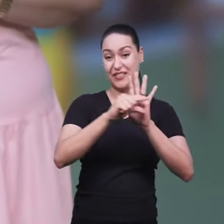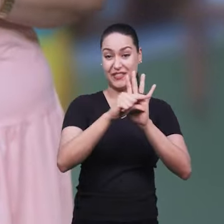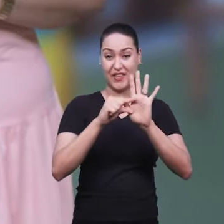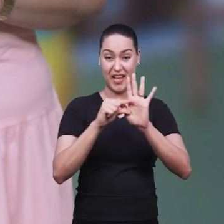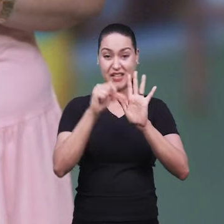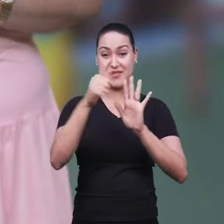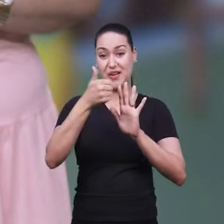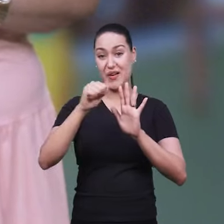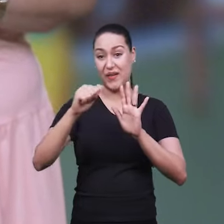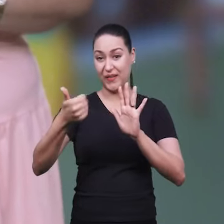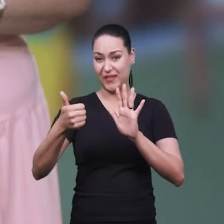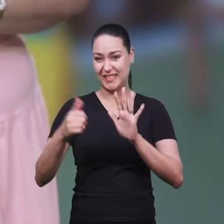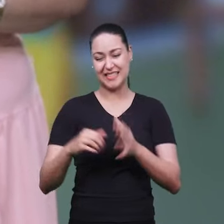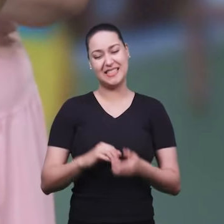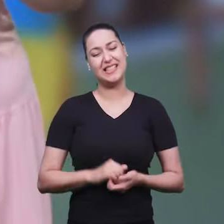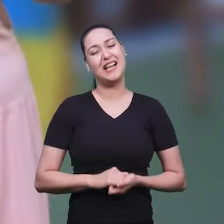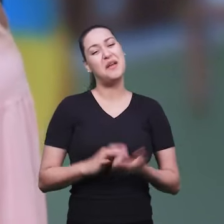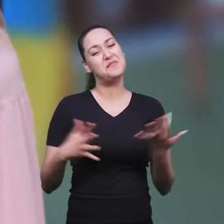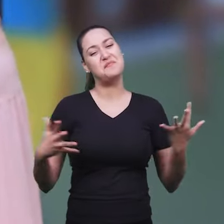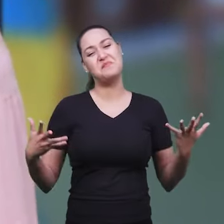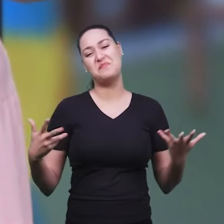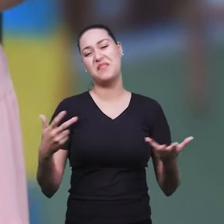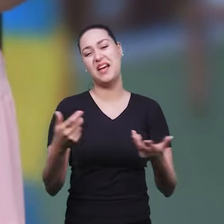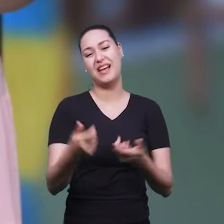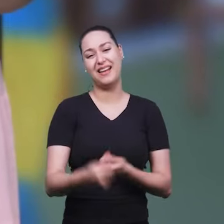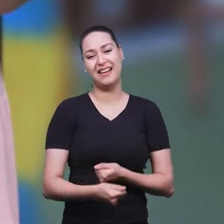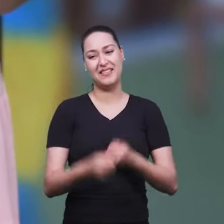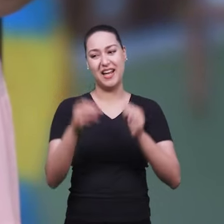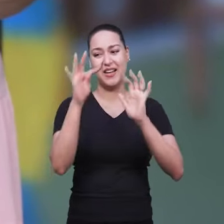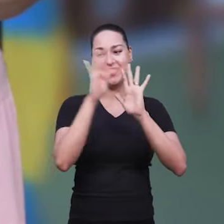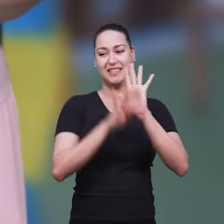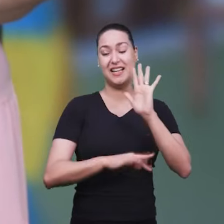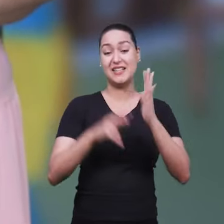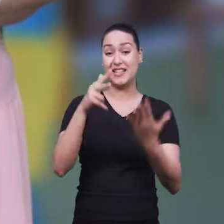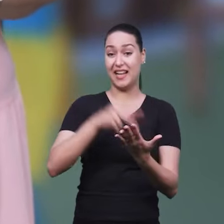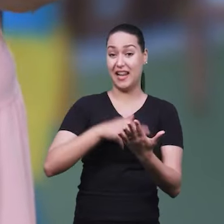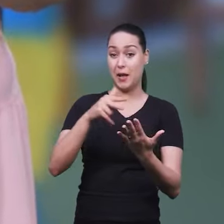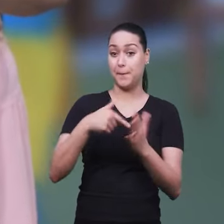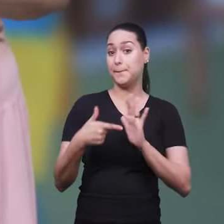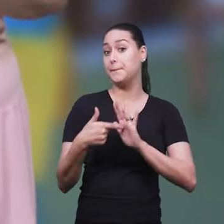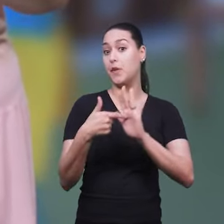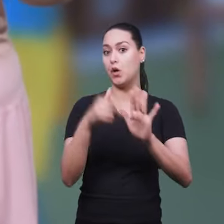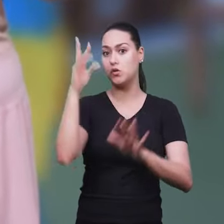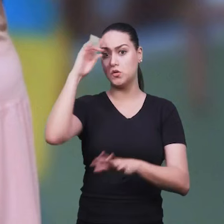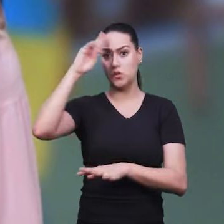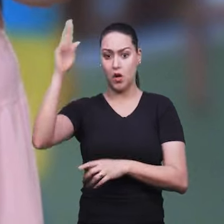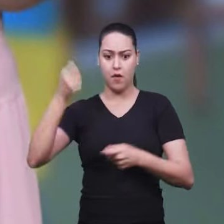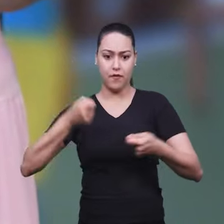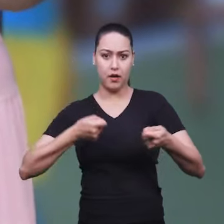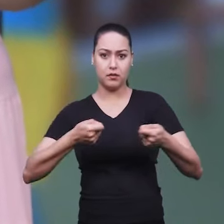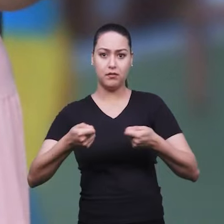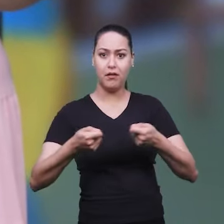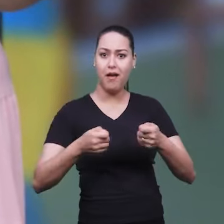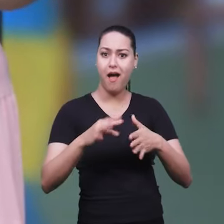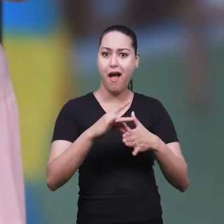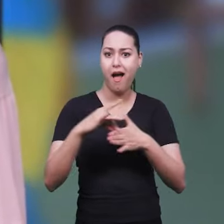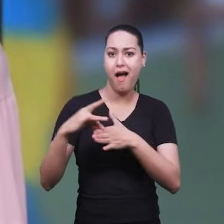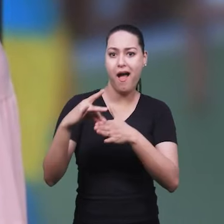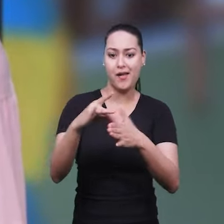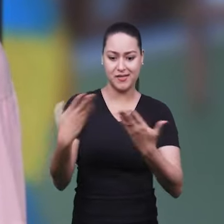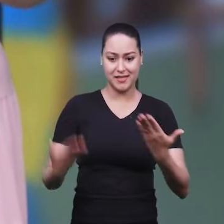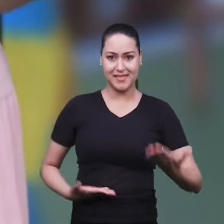11. Que maravilha! O texto que lemos fala que o Senhor guiará os seus servos